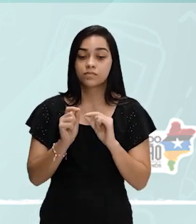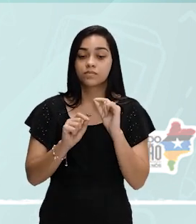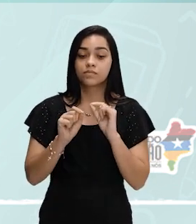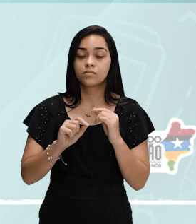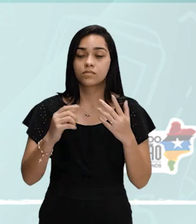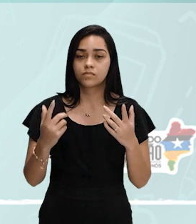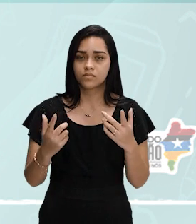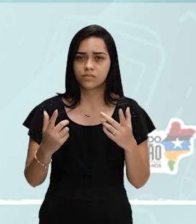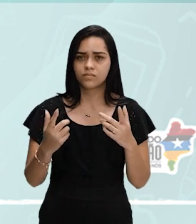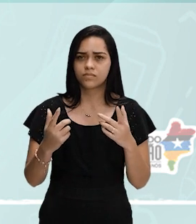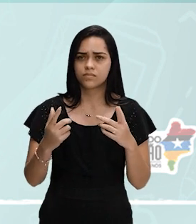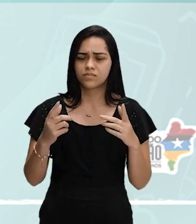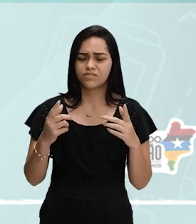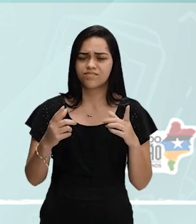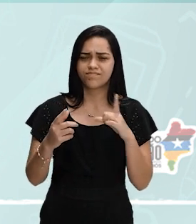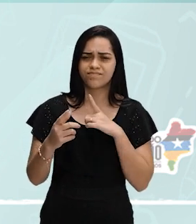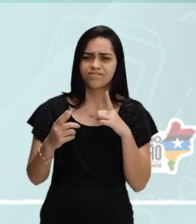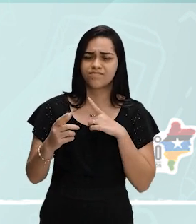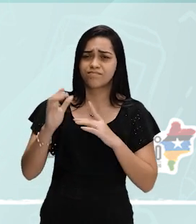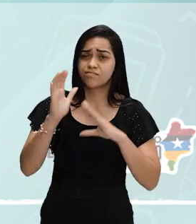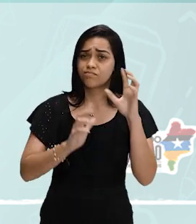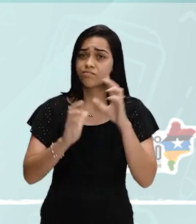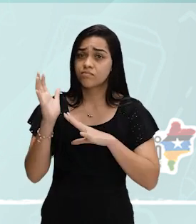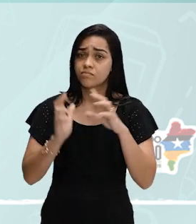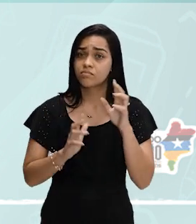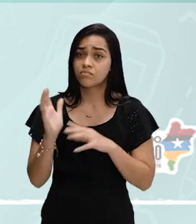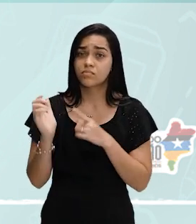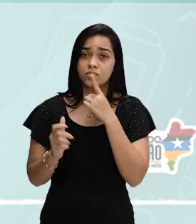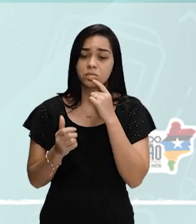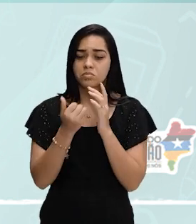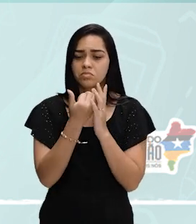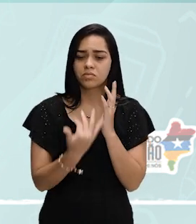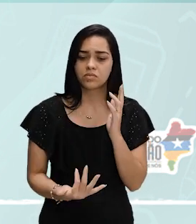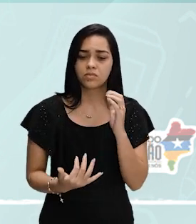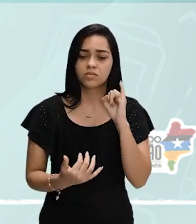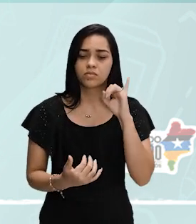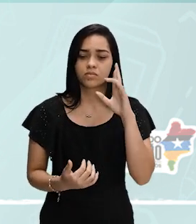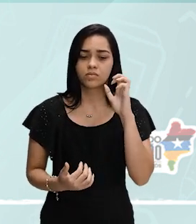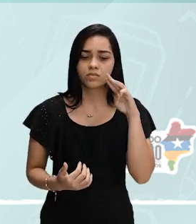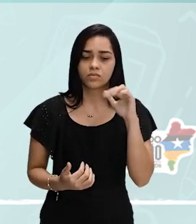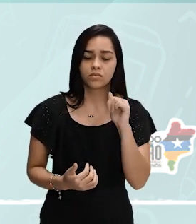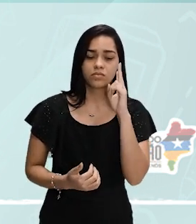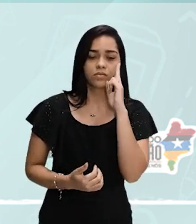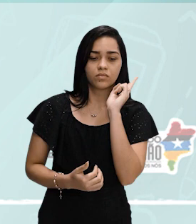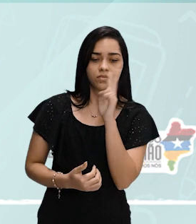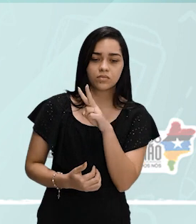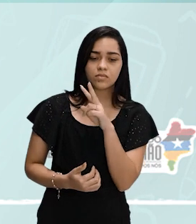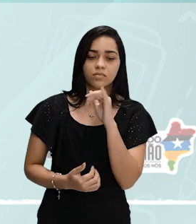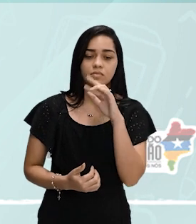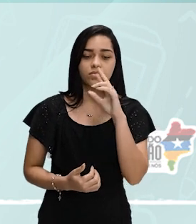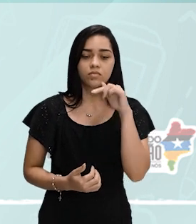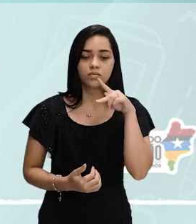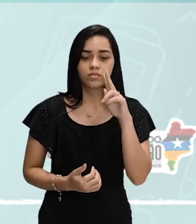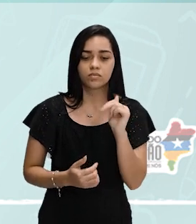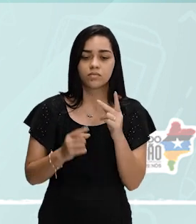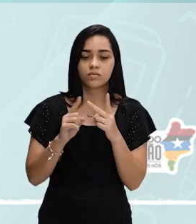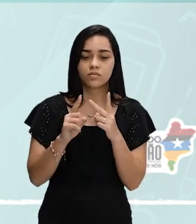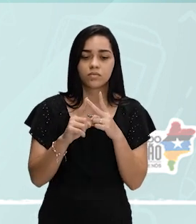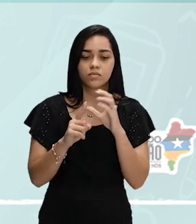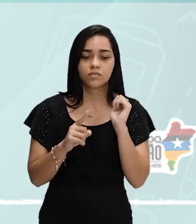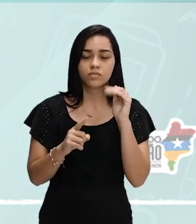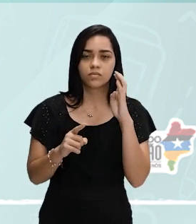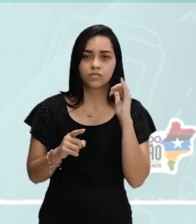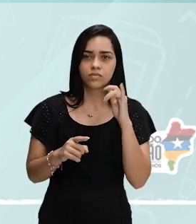travam um sangrento combate. Aí a Iracema, vendo a ferocidade com que Irapuã e